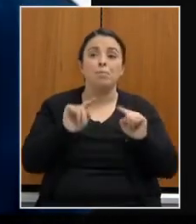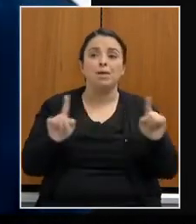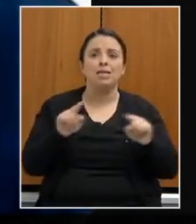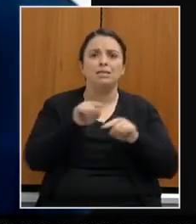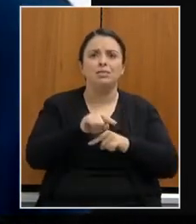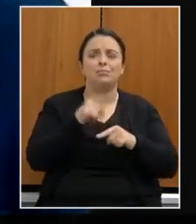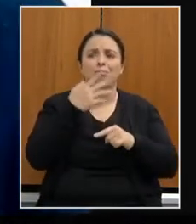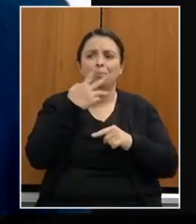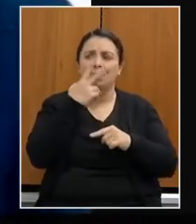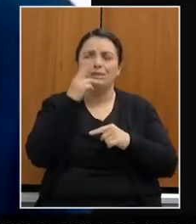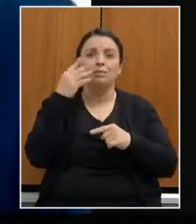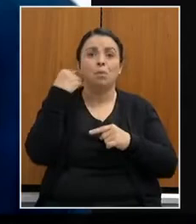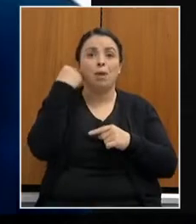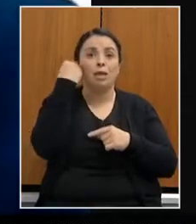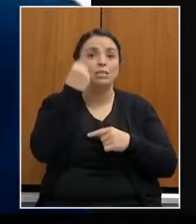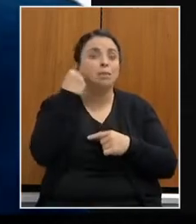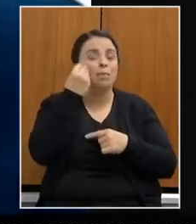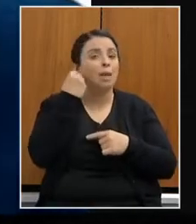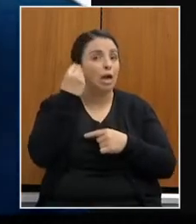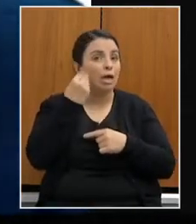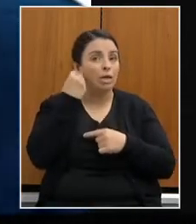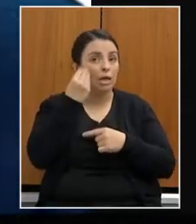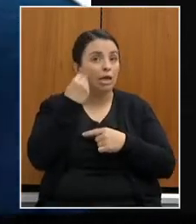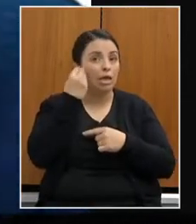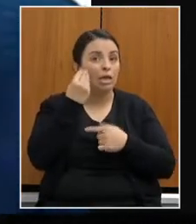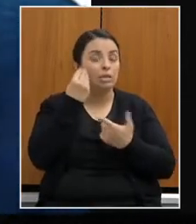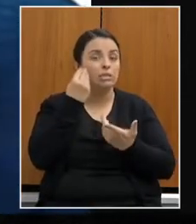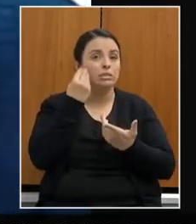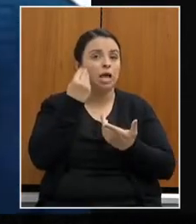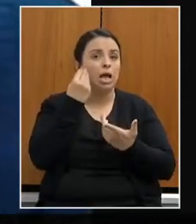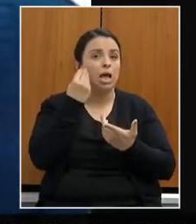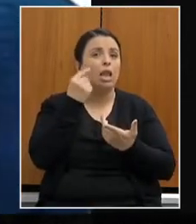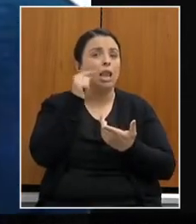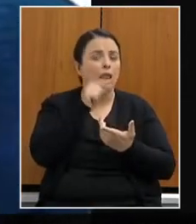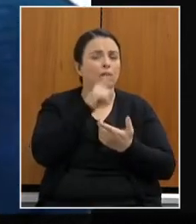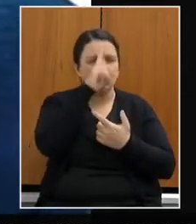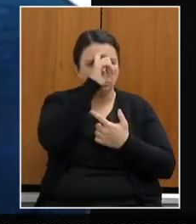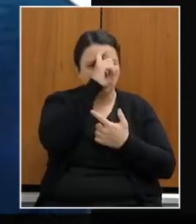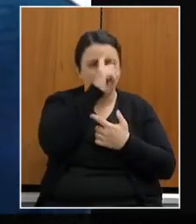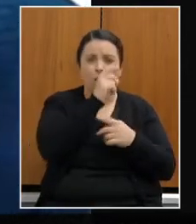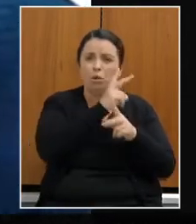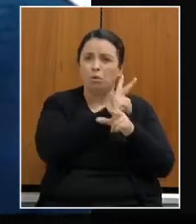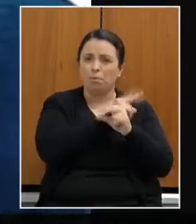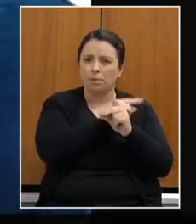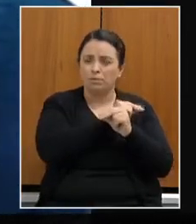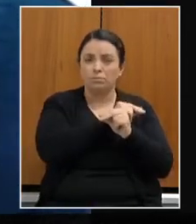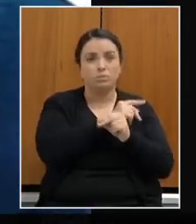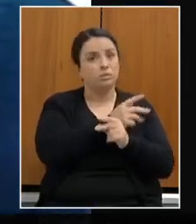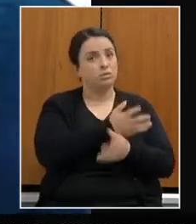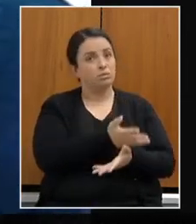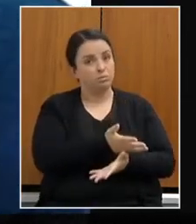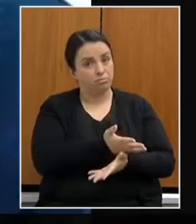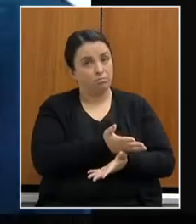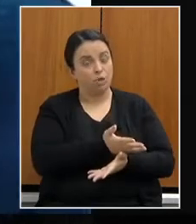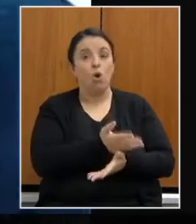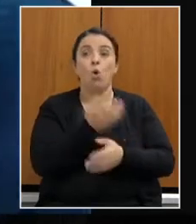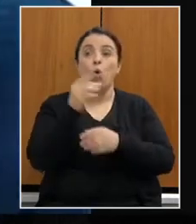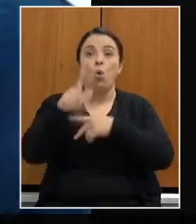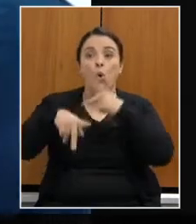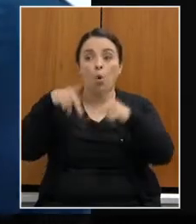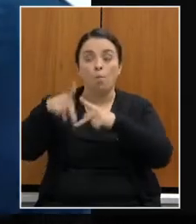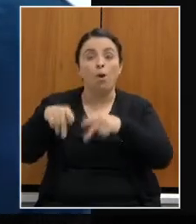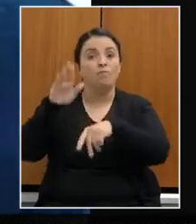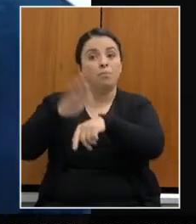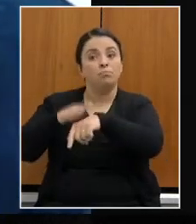ou como experimentação o hospital de fato de mim o povo é que construiu aquela parte do